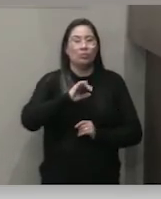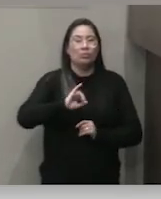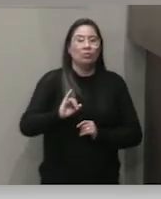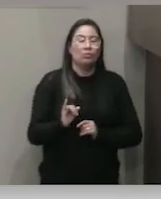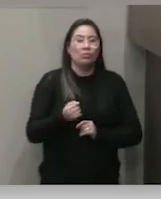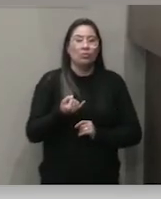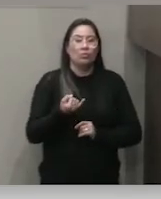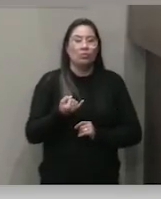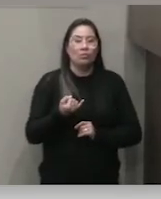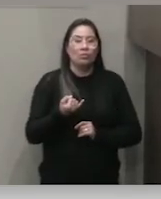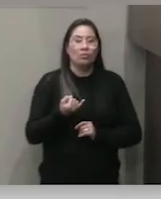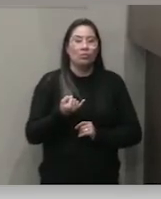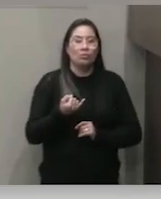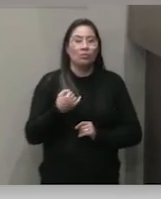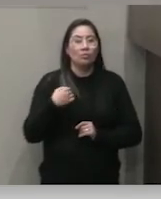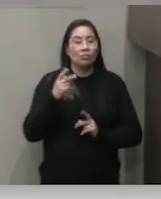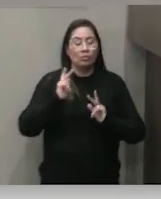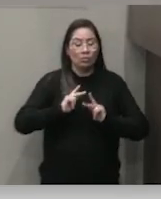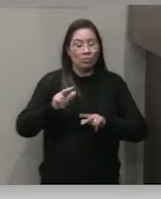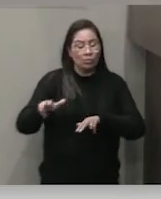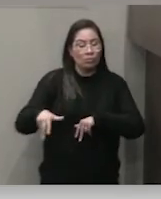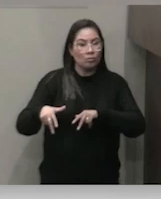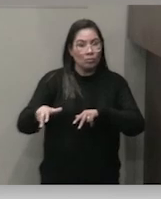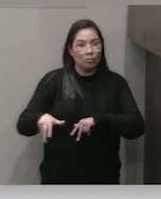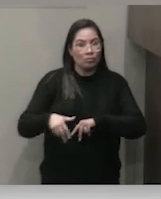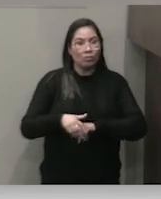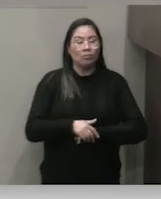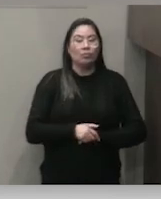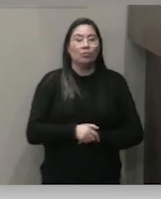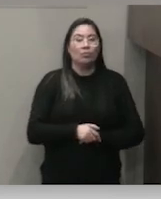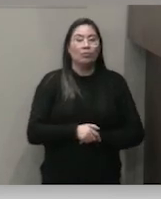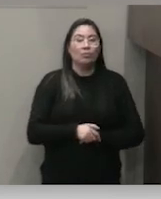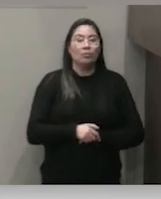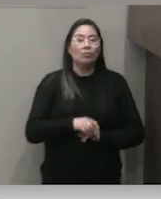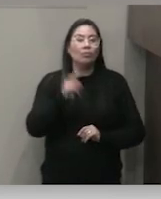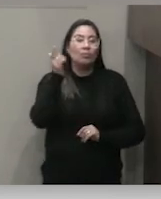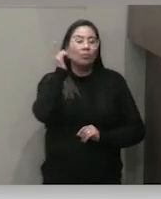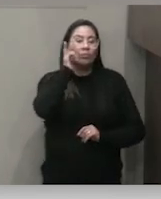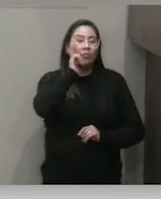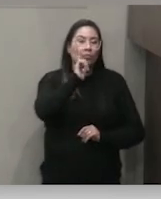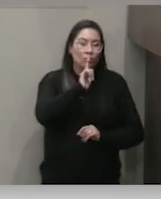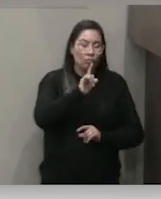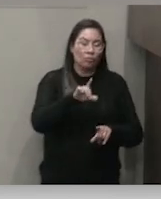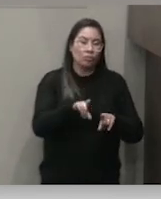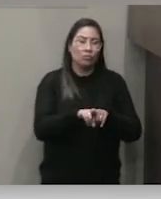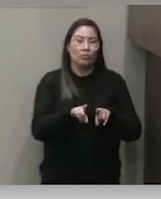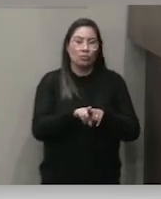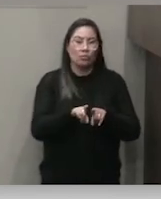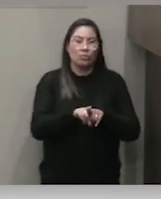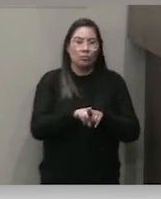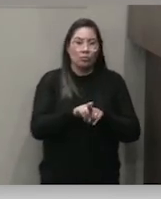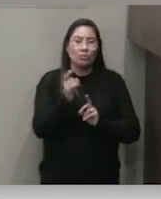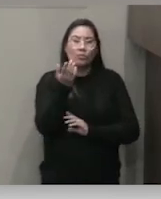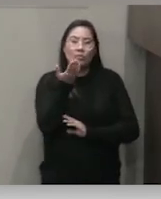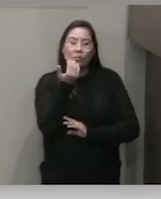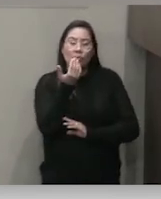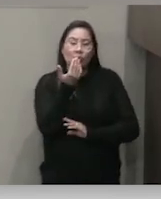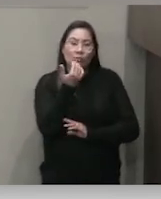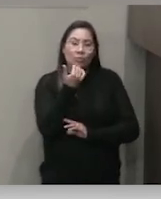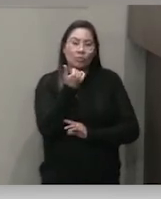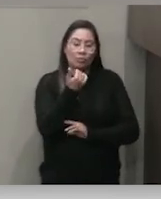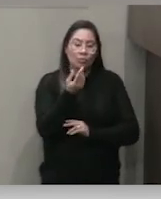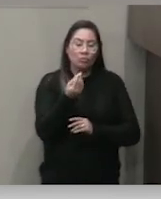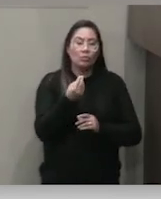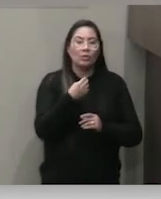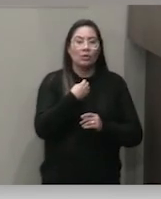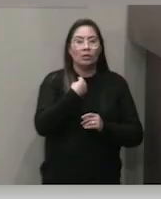oportunidades para o nosso homem do campo, né, vereador? Para que eles consigam incluir os seus alimentos na merenda